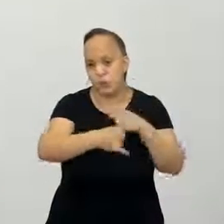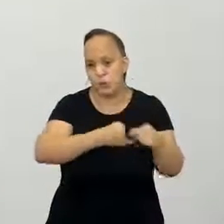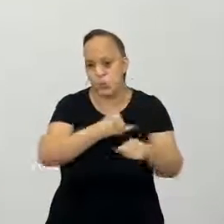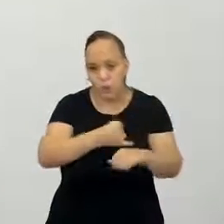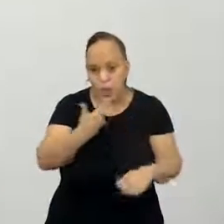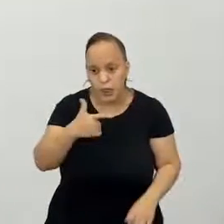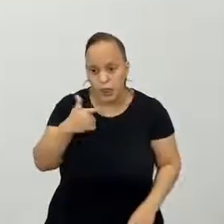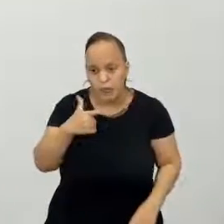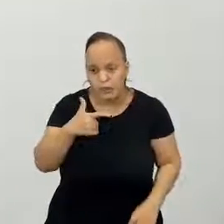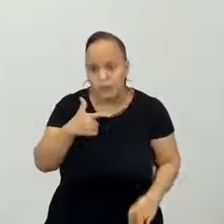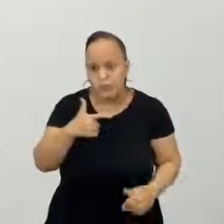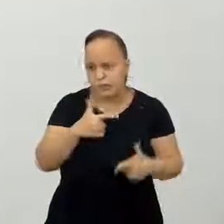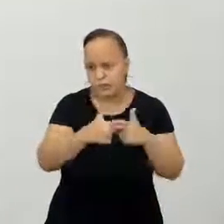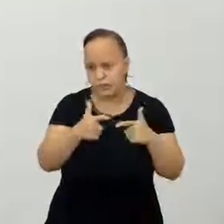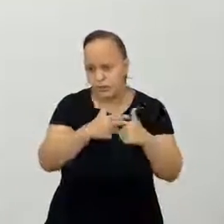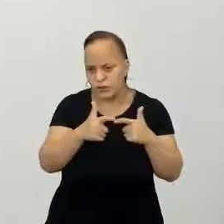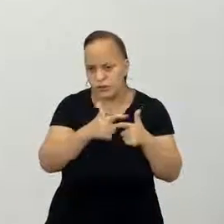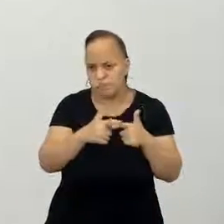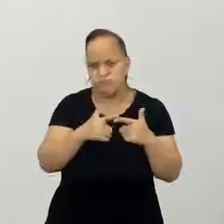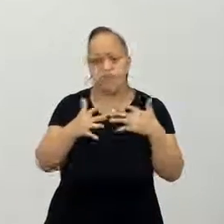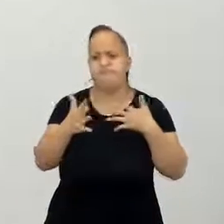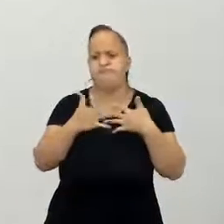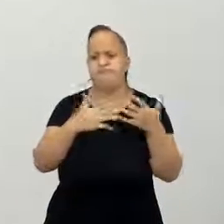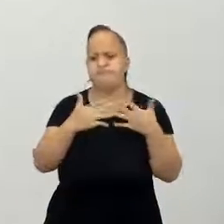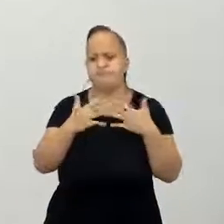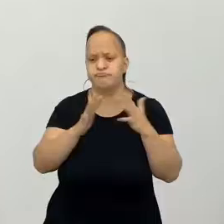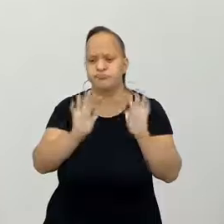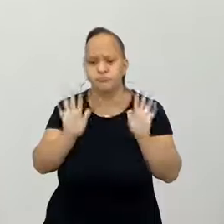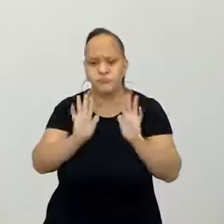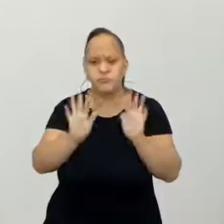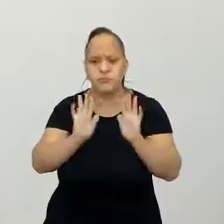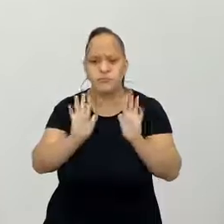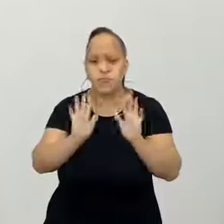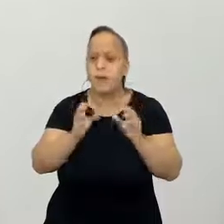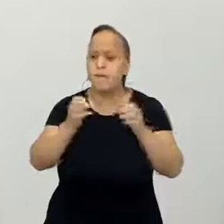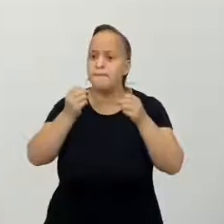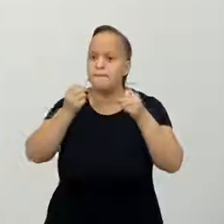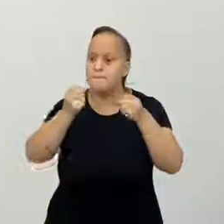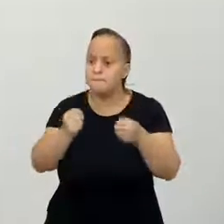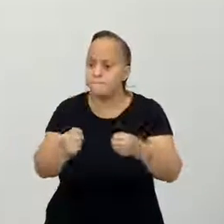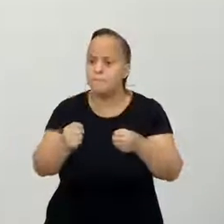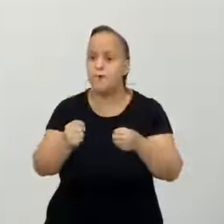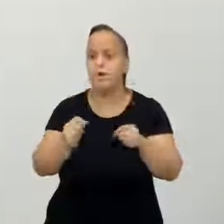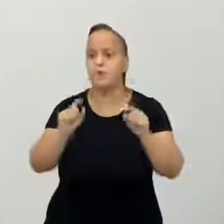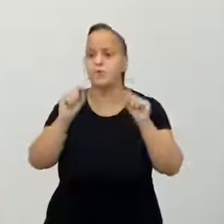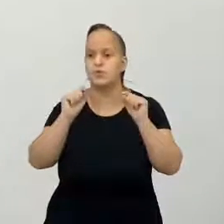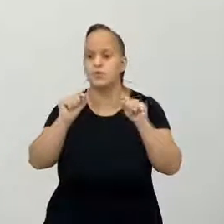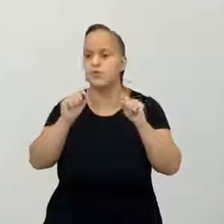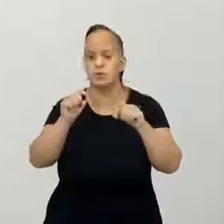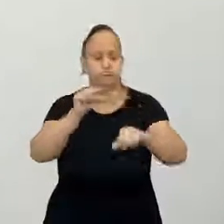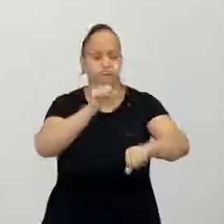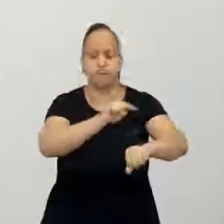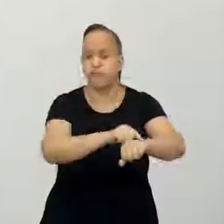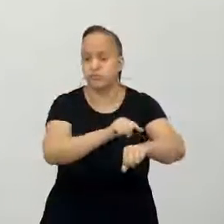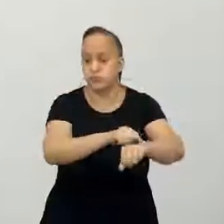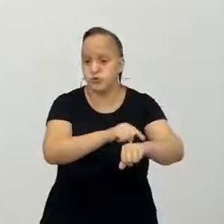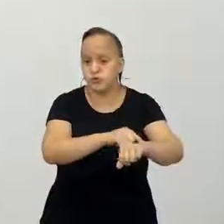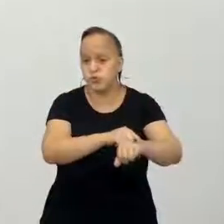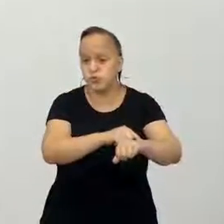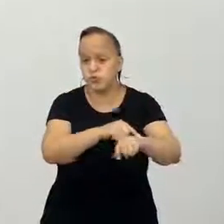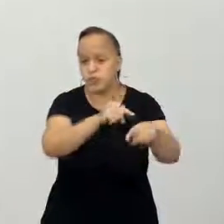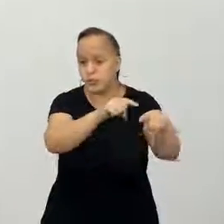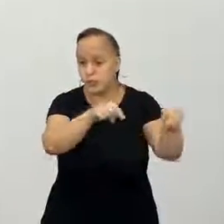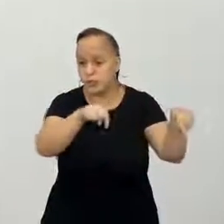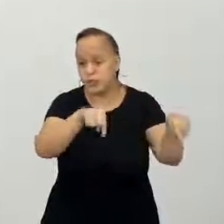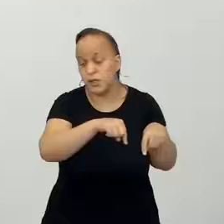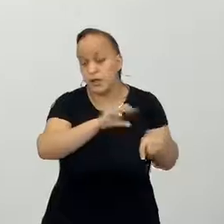né? Mas é aquela coisa que tanto a gente pode pensar que pode ser ser feito num momento, né, fora da sala de aula,